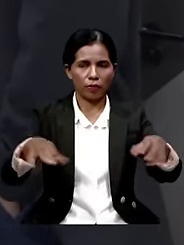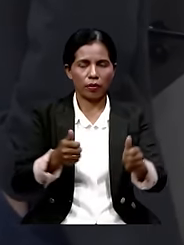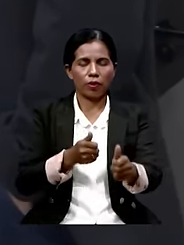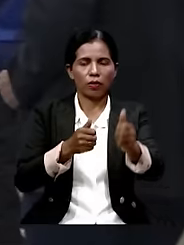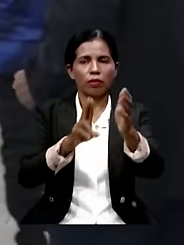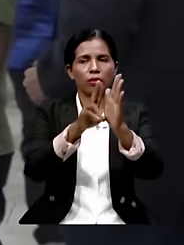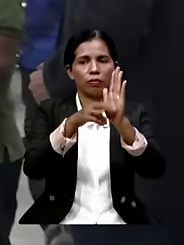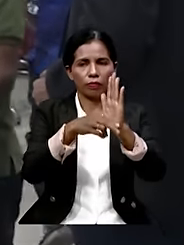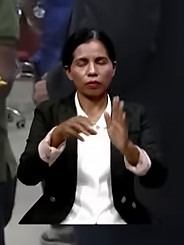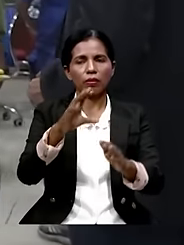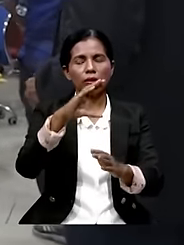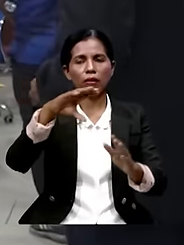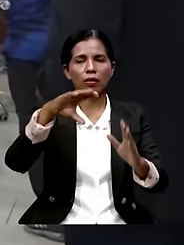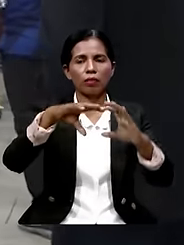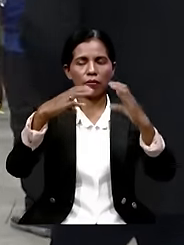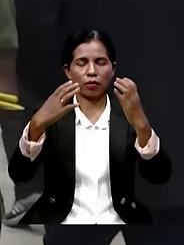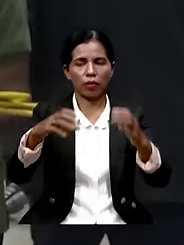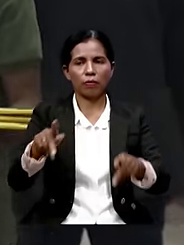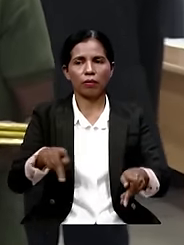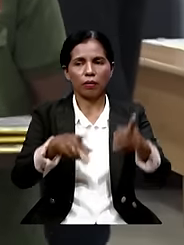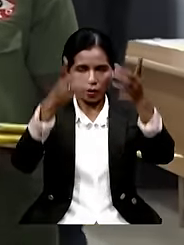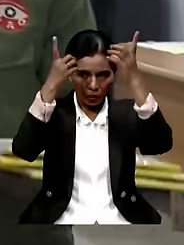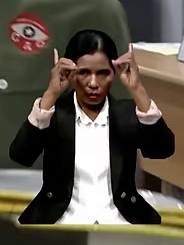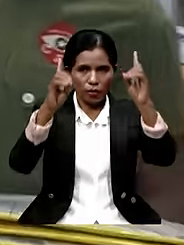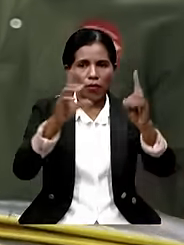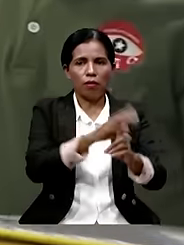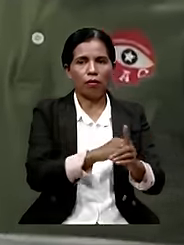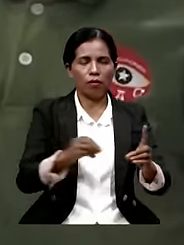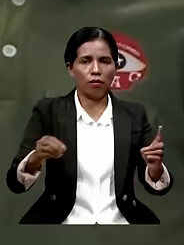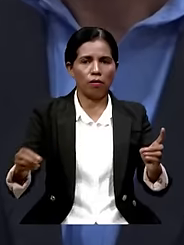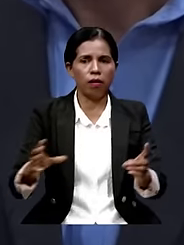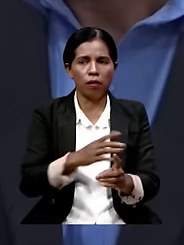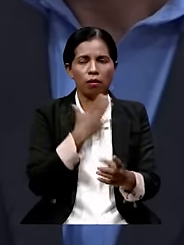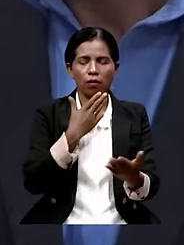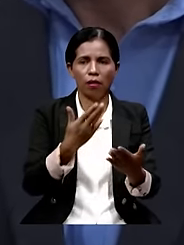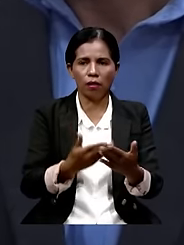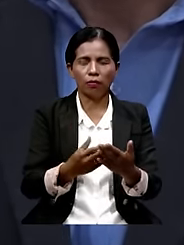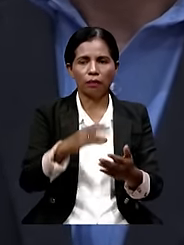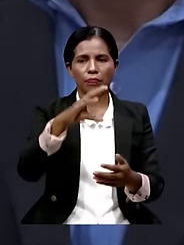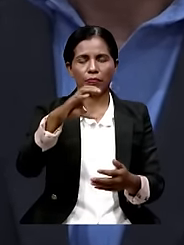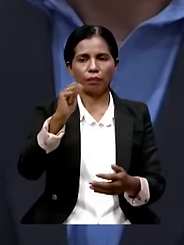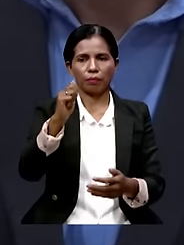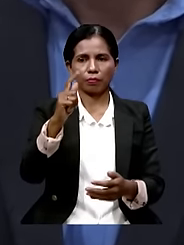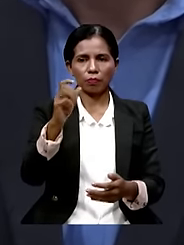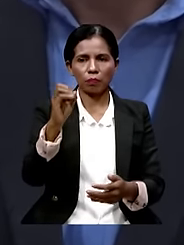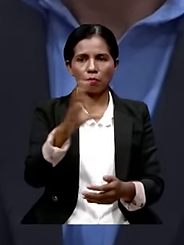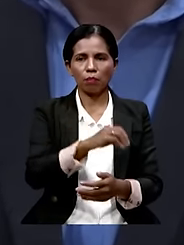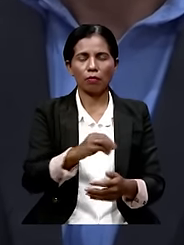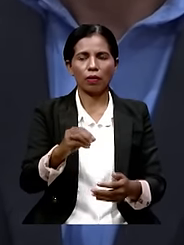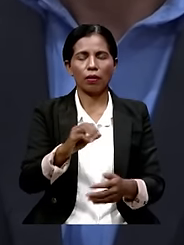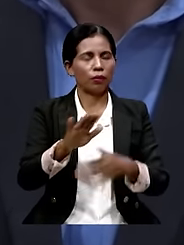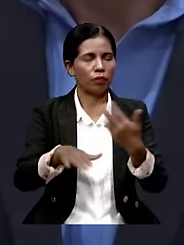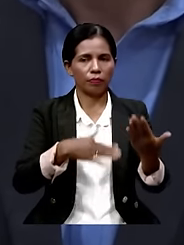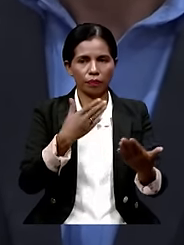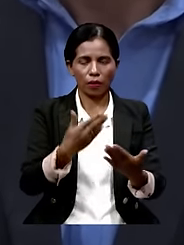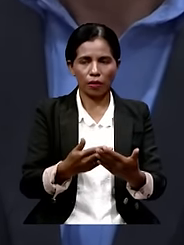nebe função público decidiona. E dane los enfrentarit husi seato ho estatal maioria, mas